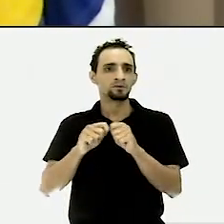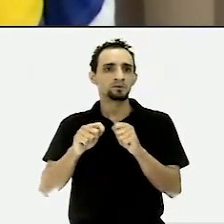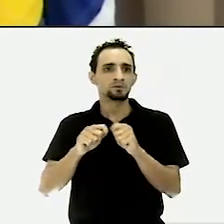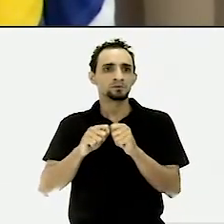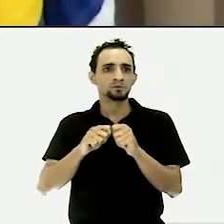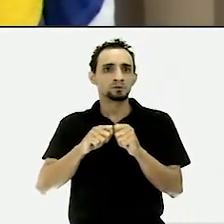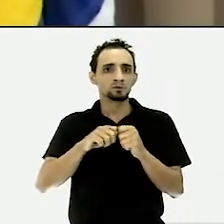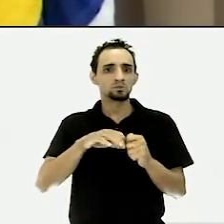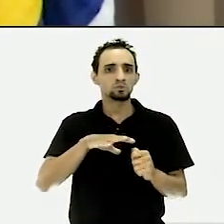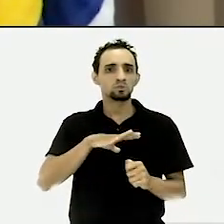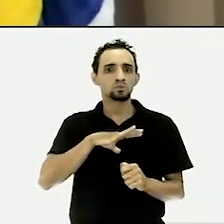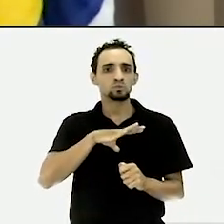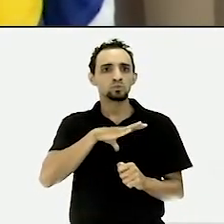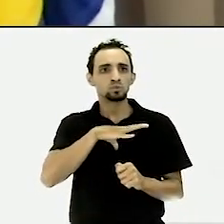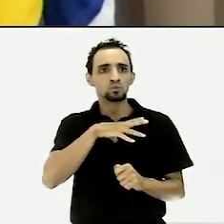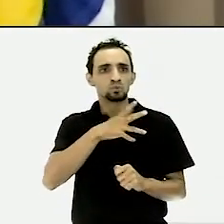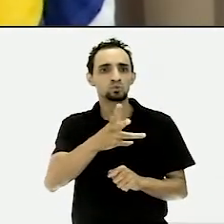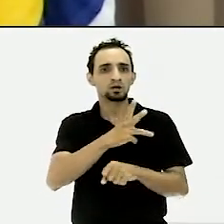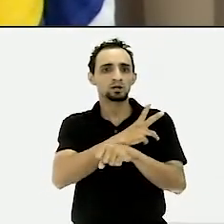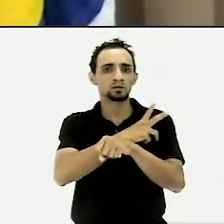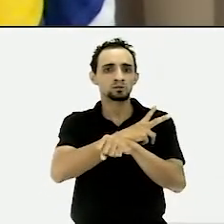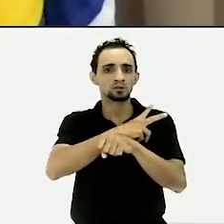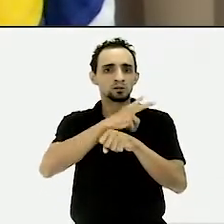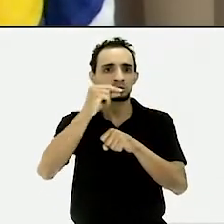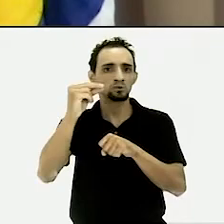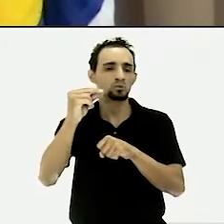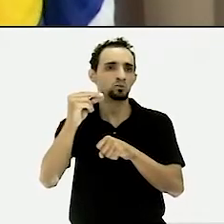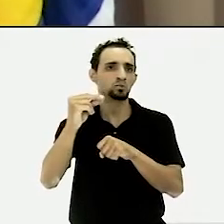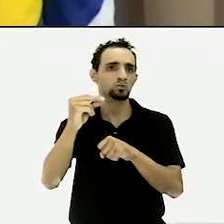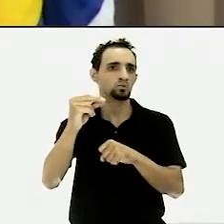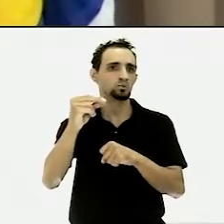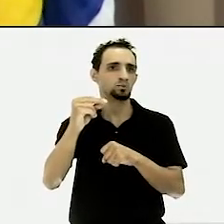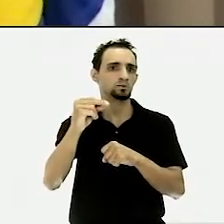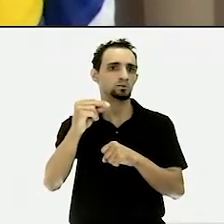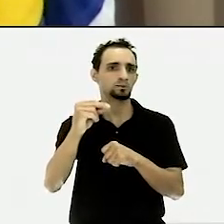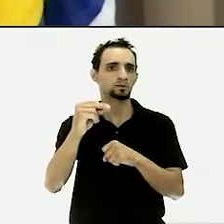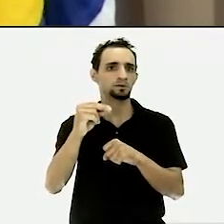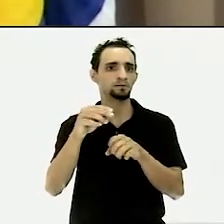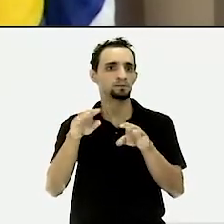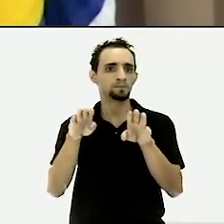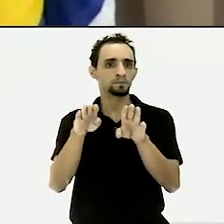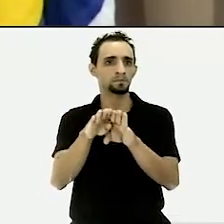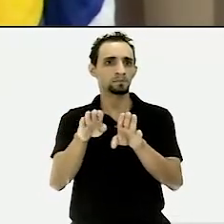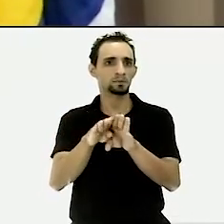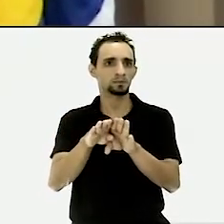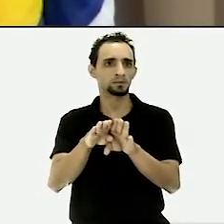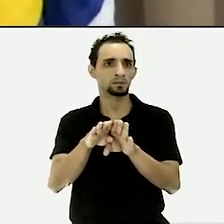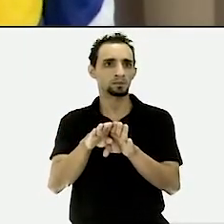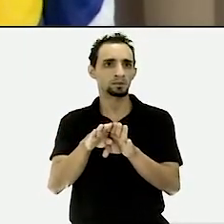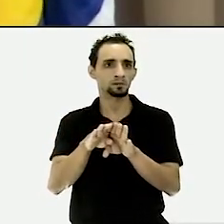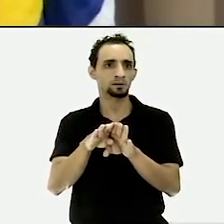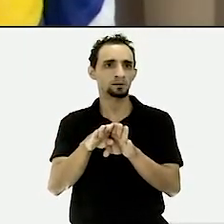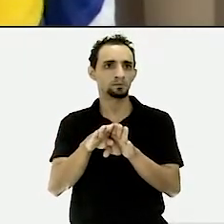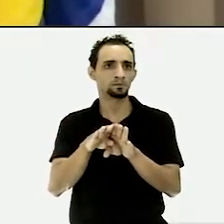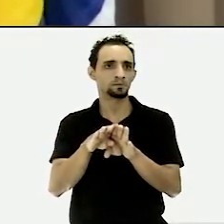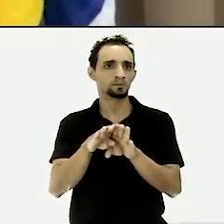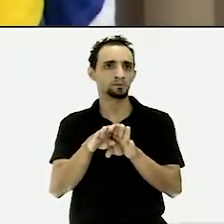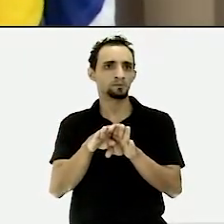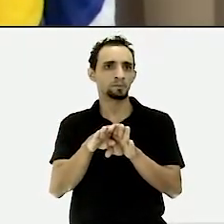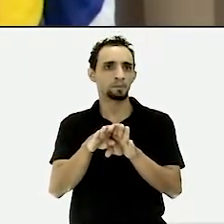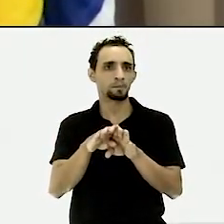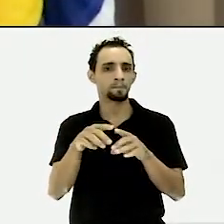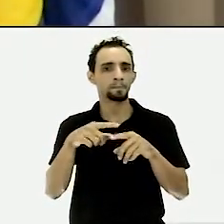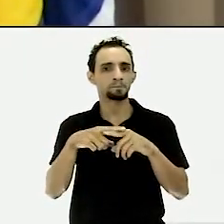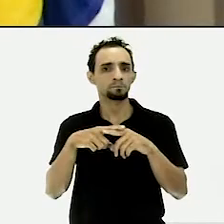Assistência Social e da Educação também abraça essa causa, de todos os setores, da comunidade como um todo. Tá?